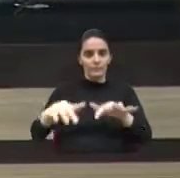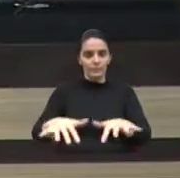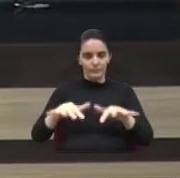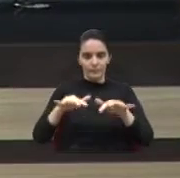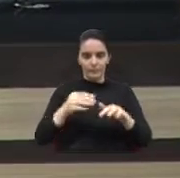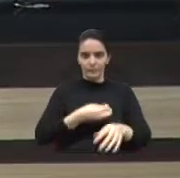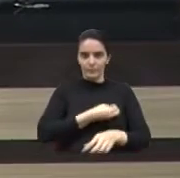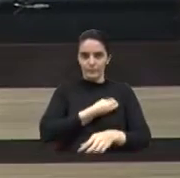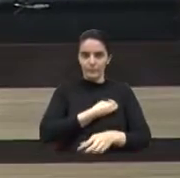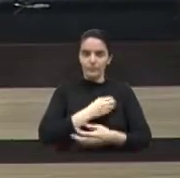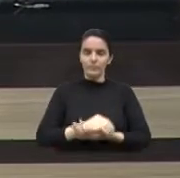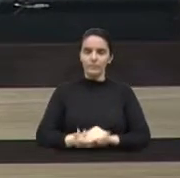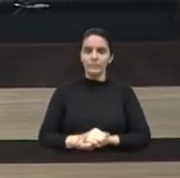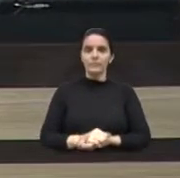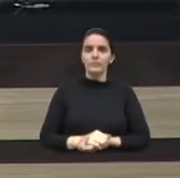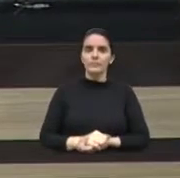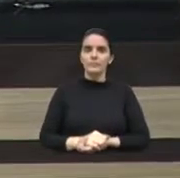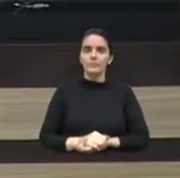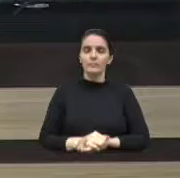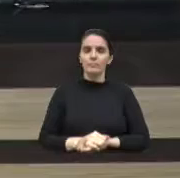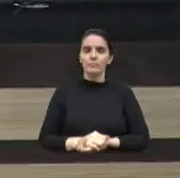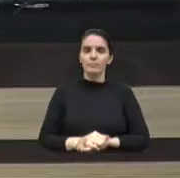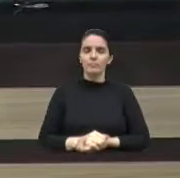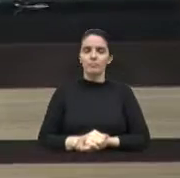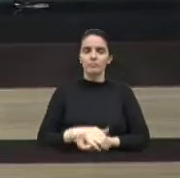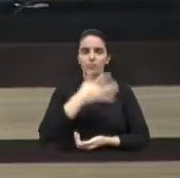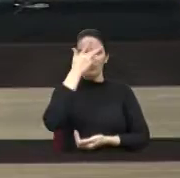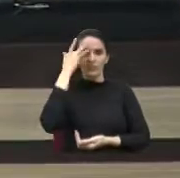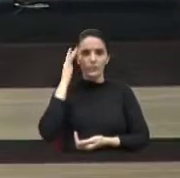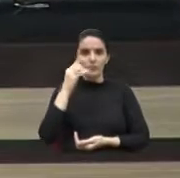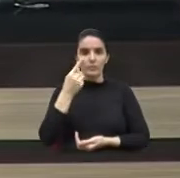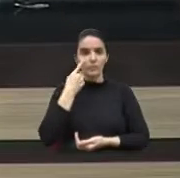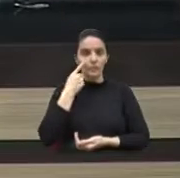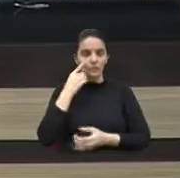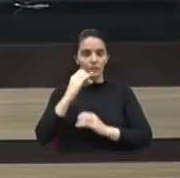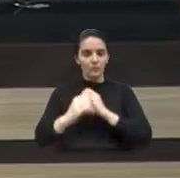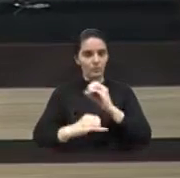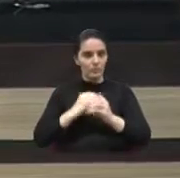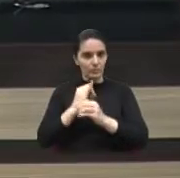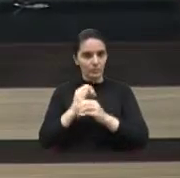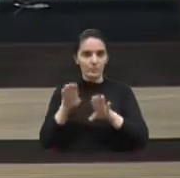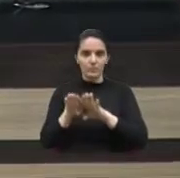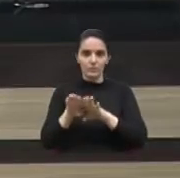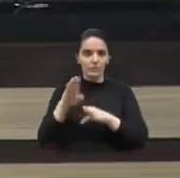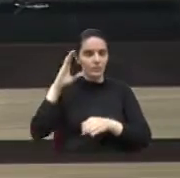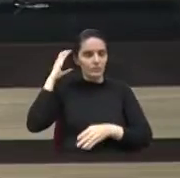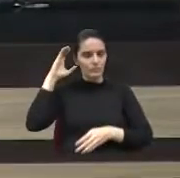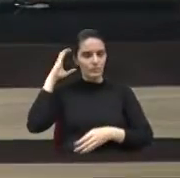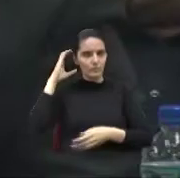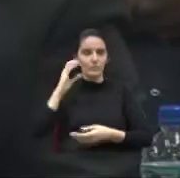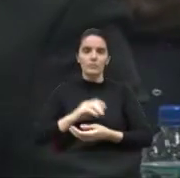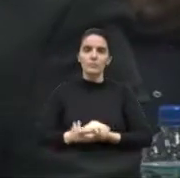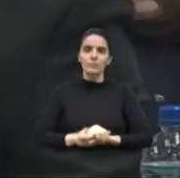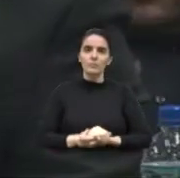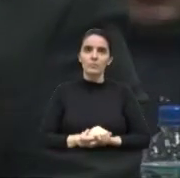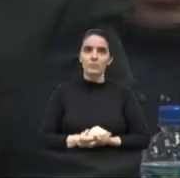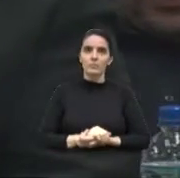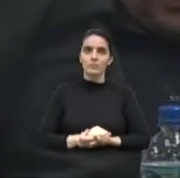presente, público que nos acompanha pela internet e através da rádio,